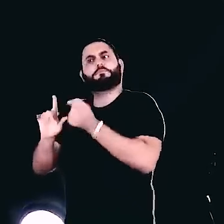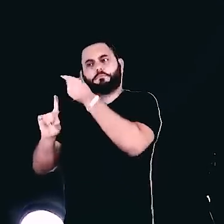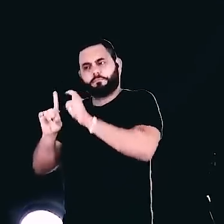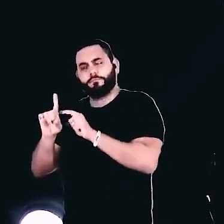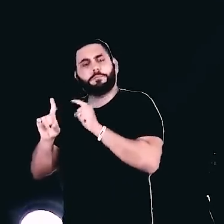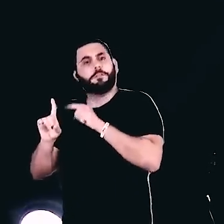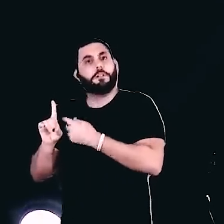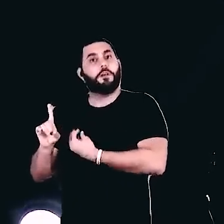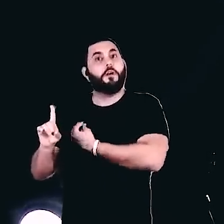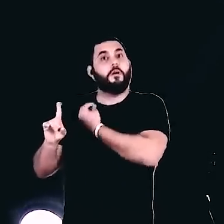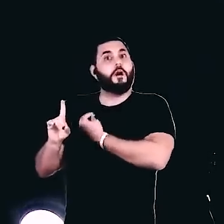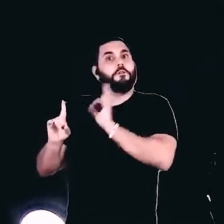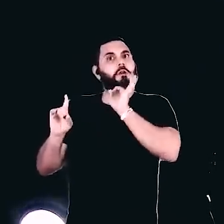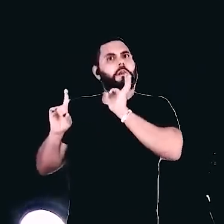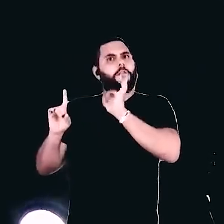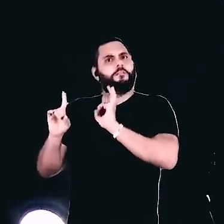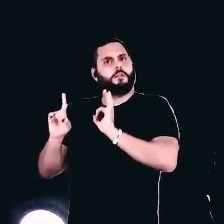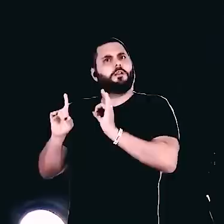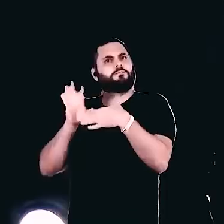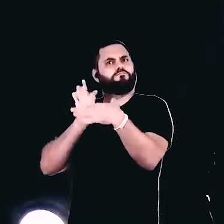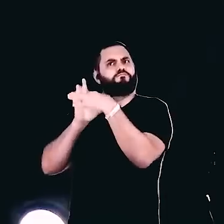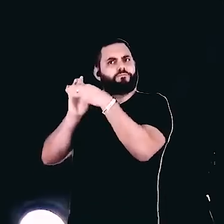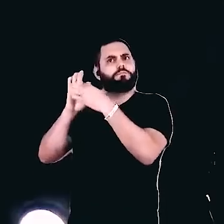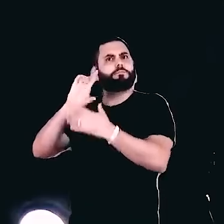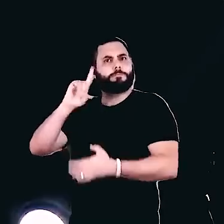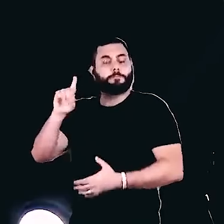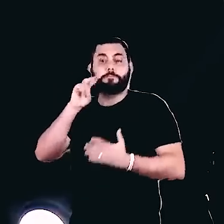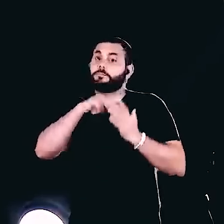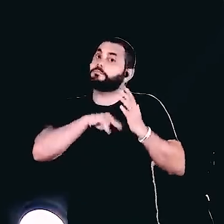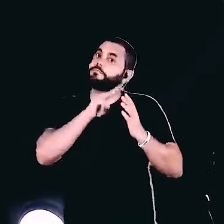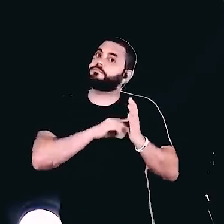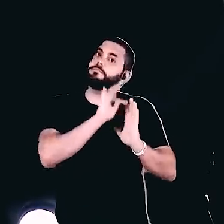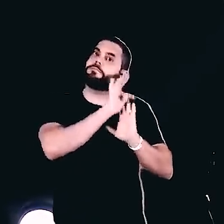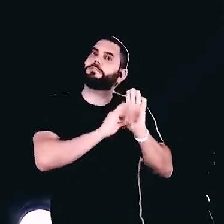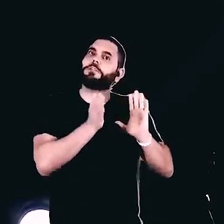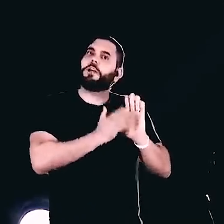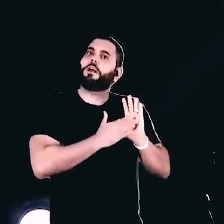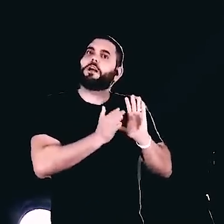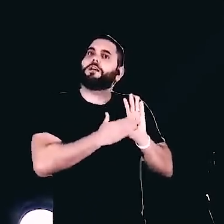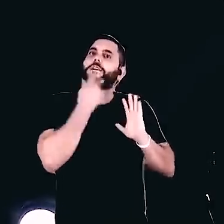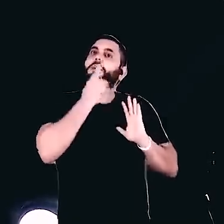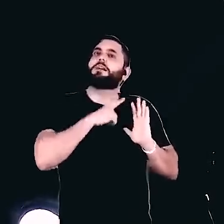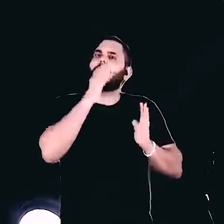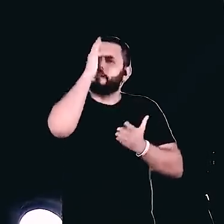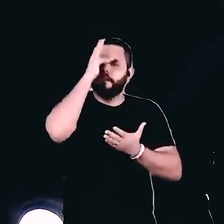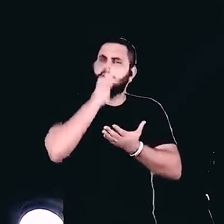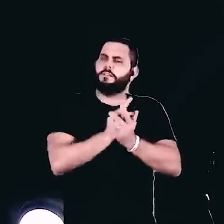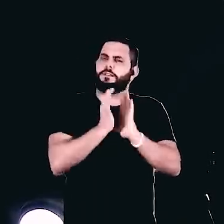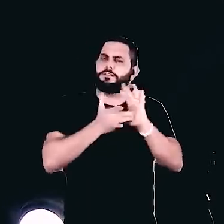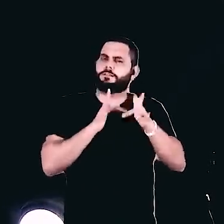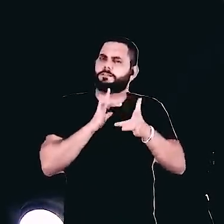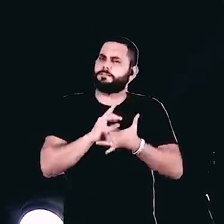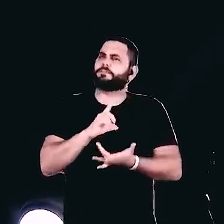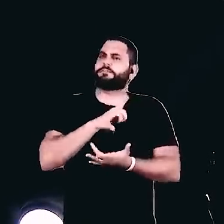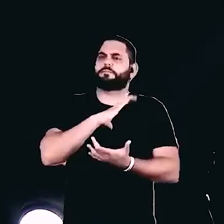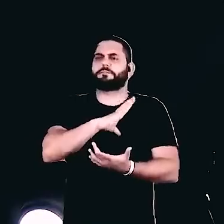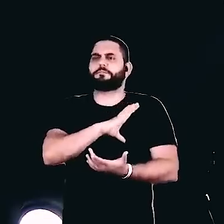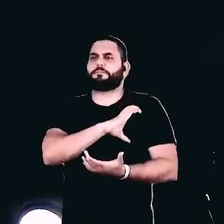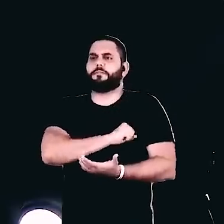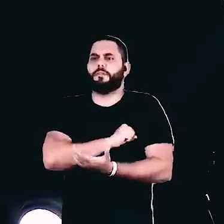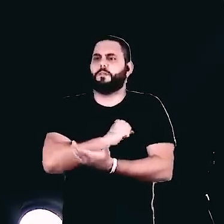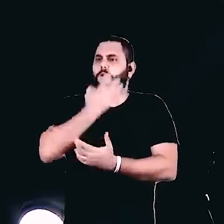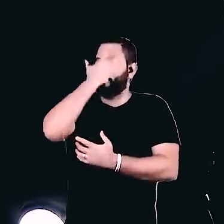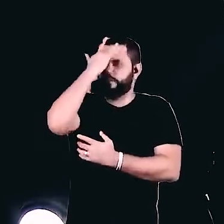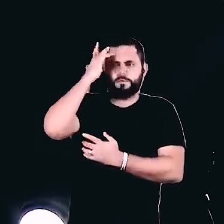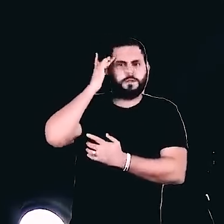vida espiritual exemplar. O texto que nós lemos diz que ele tinha fé em Jesus, que ele tinha amor com todos os